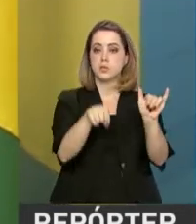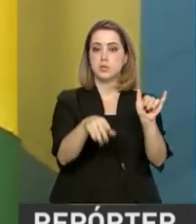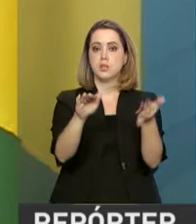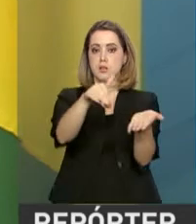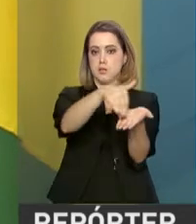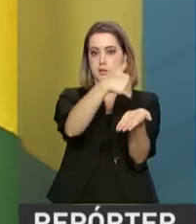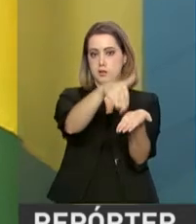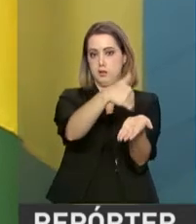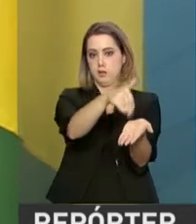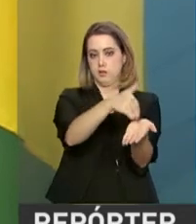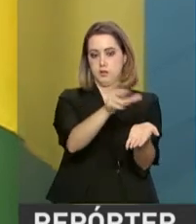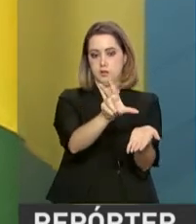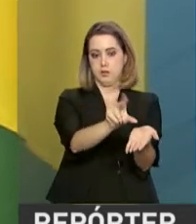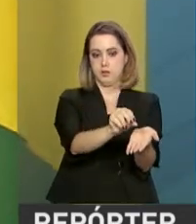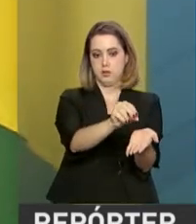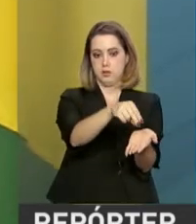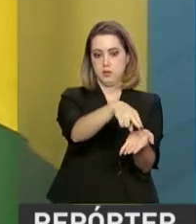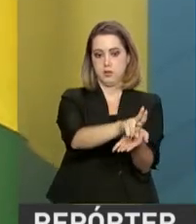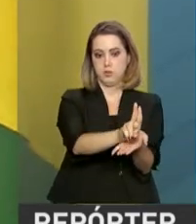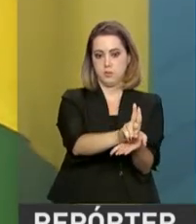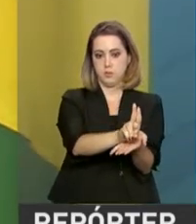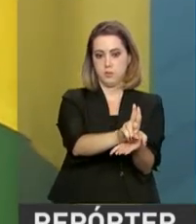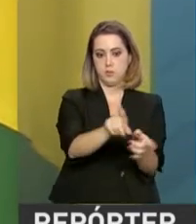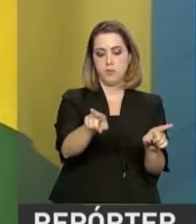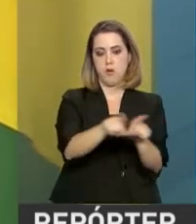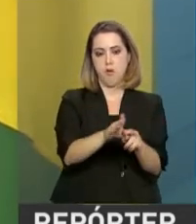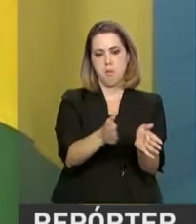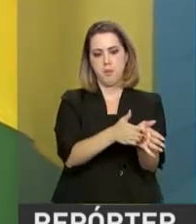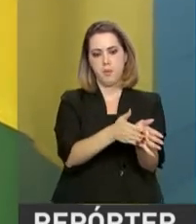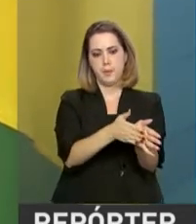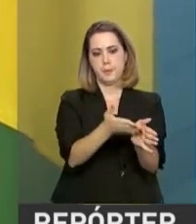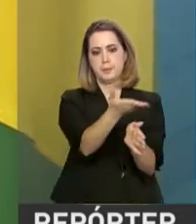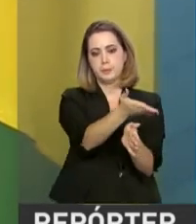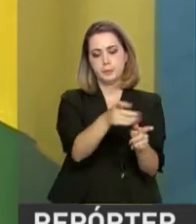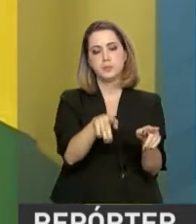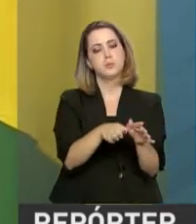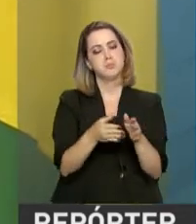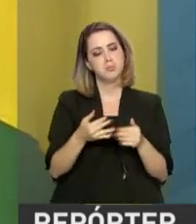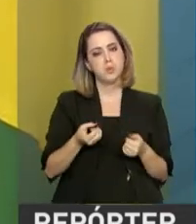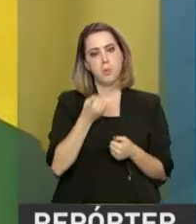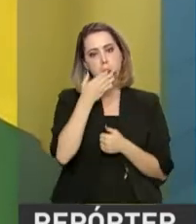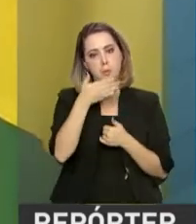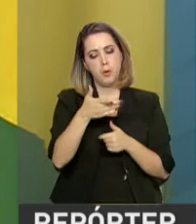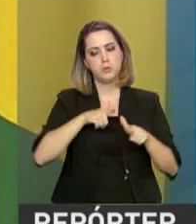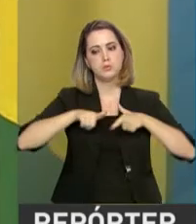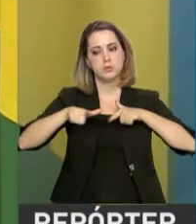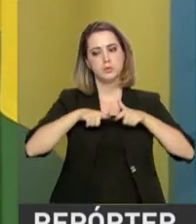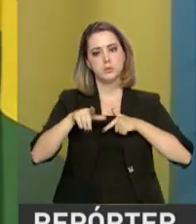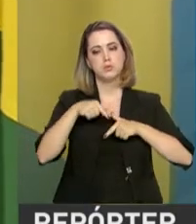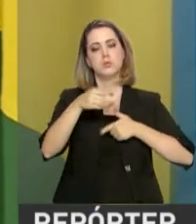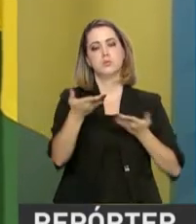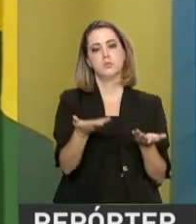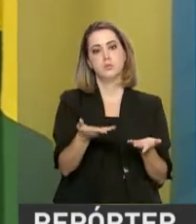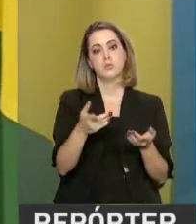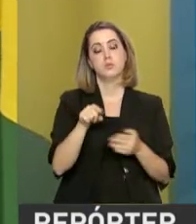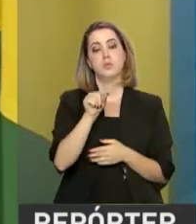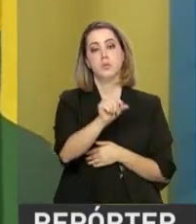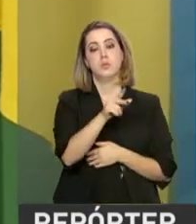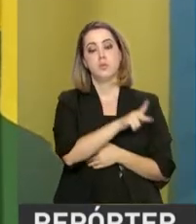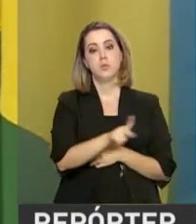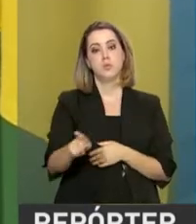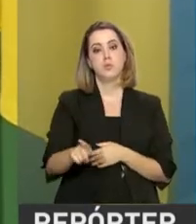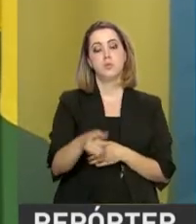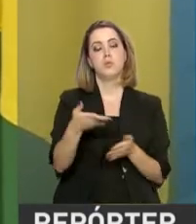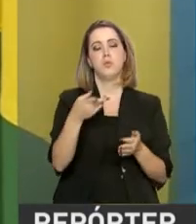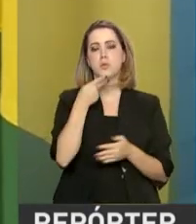secretário geral das nações unidas para cumprimentá lo e desejar lhe pleno êxito em sua gestão o presidente reafirmou